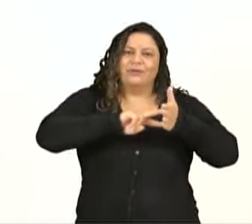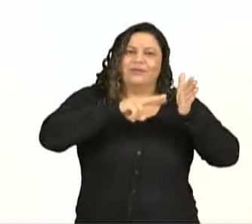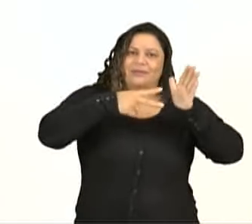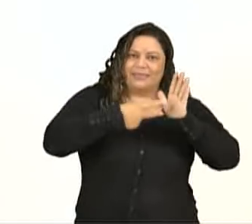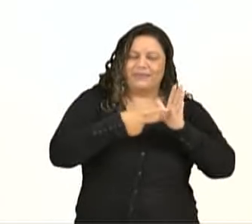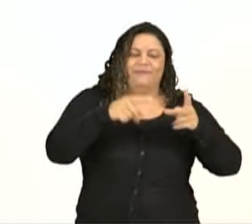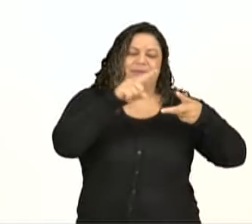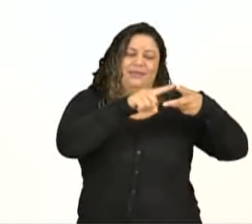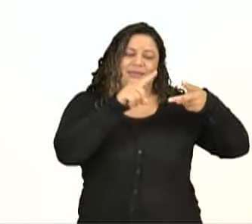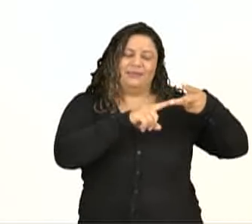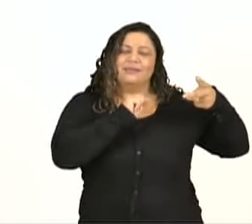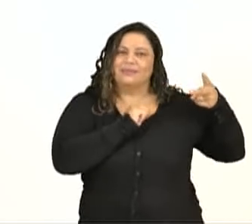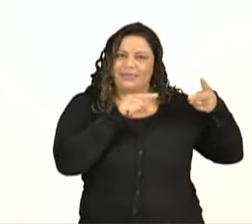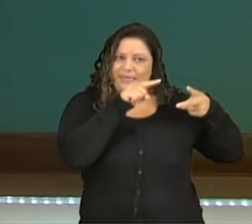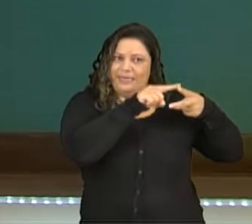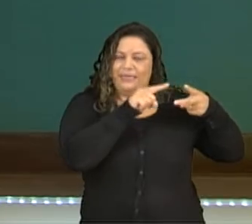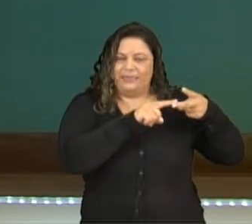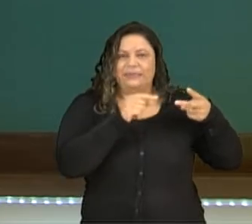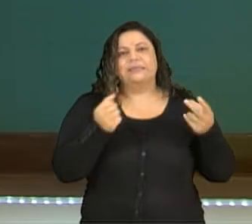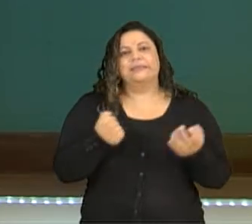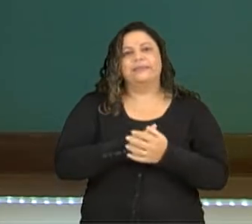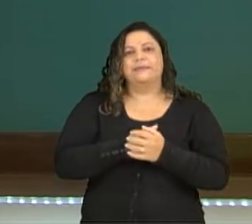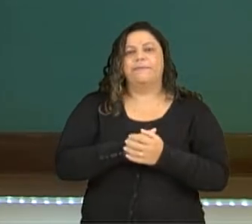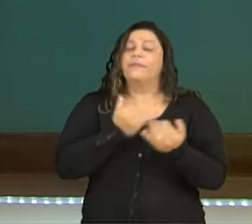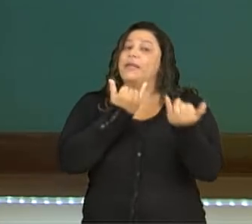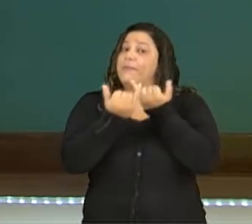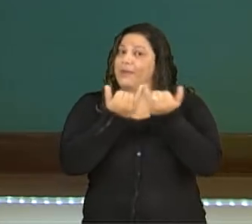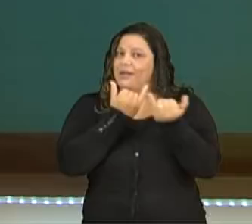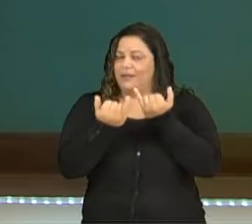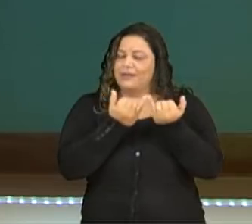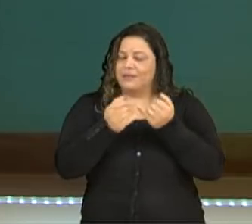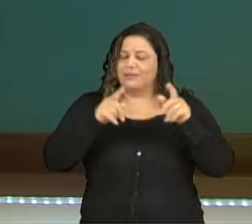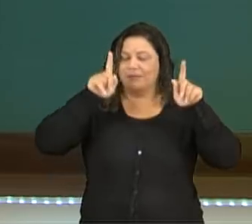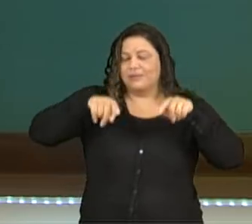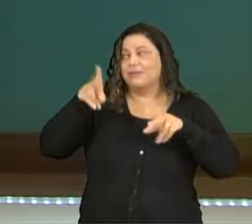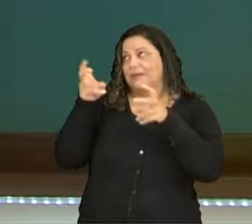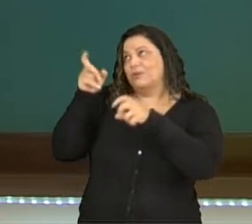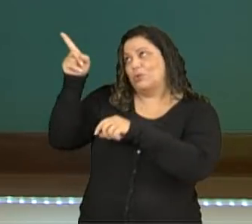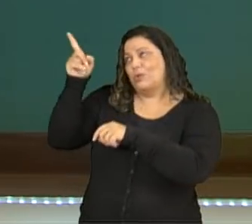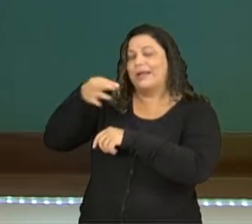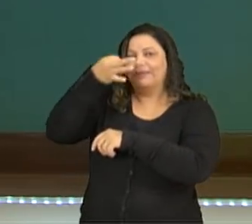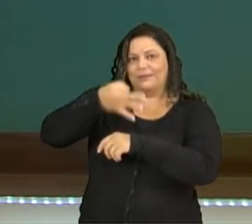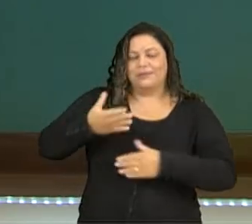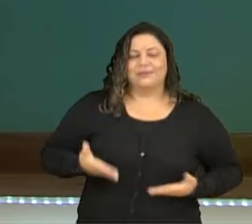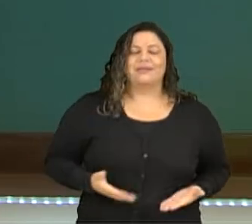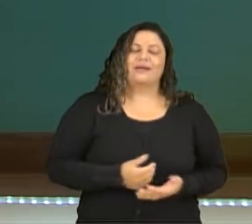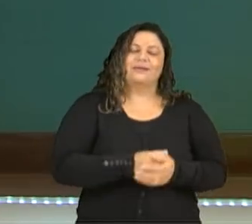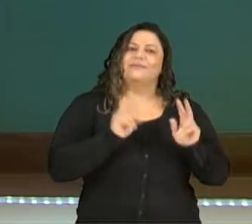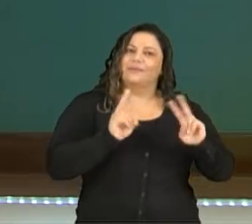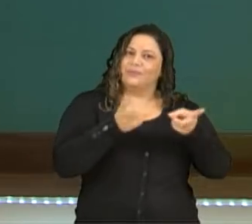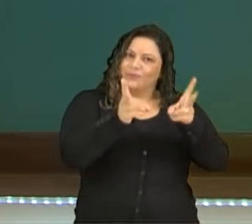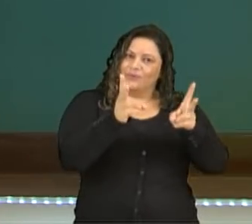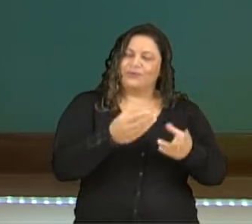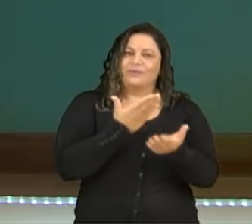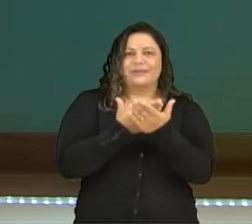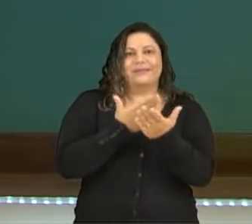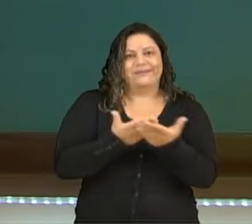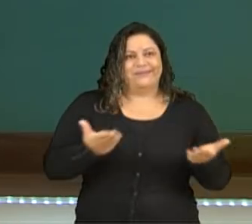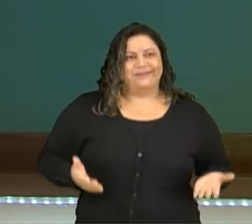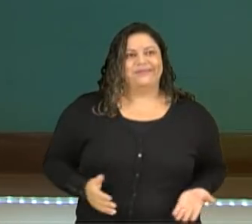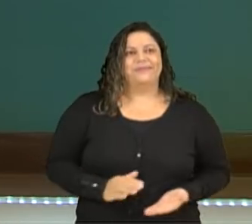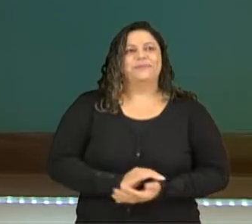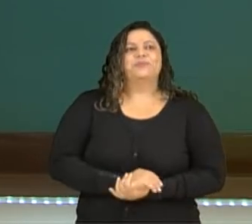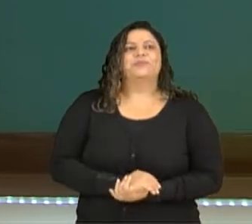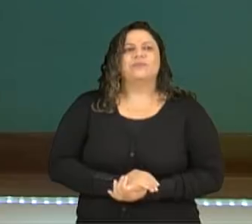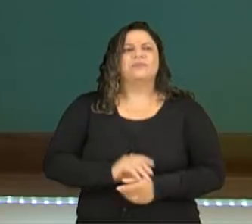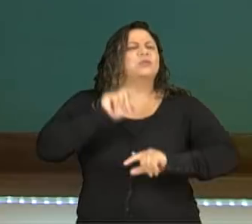e o deslocado, esta resposta está similar à minha, está ok, pessoal. Vamos continuar a nossa aula.